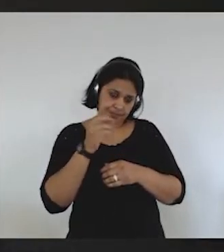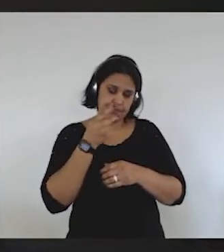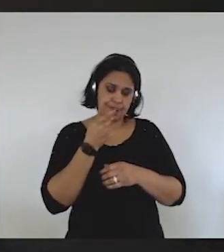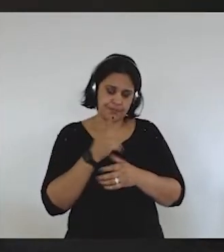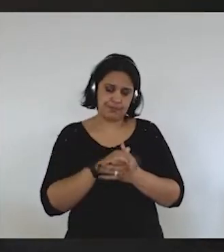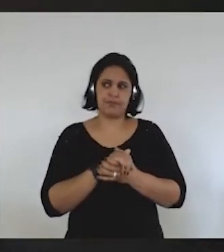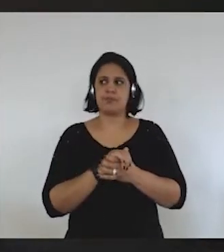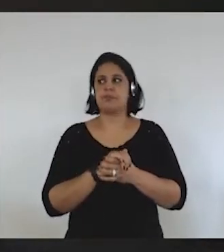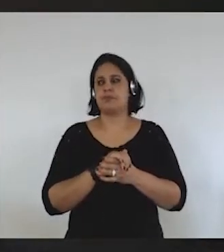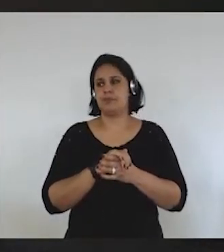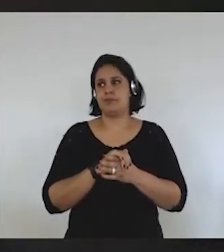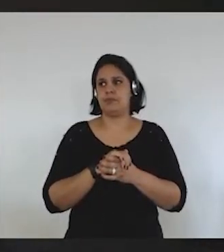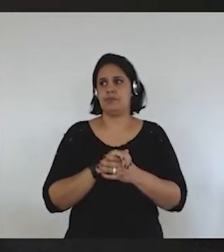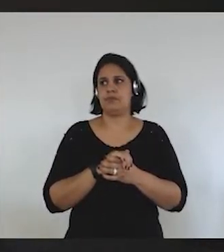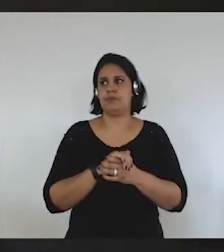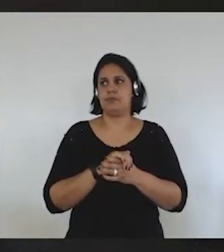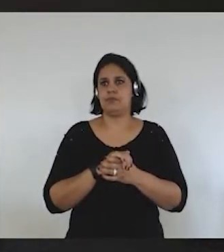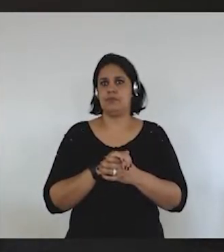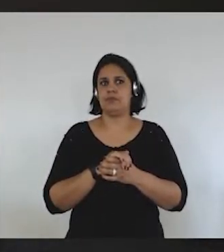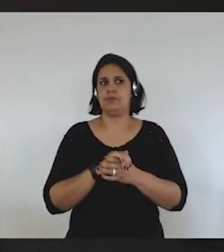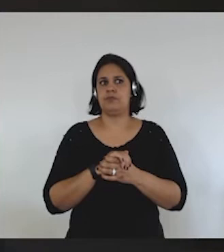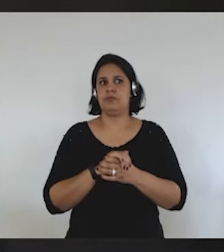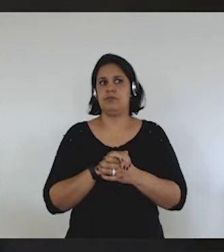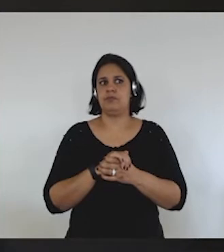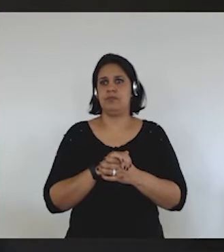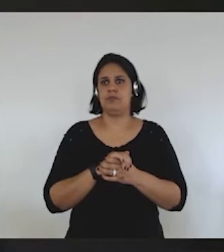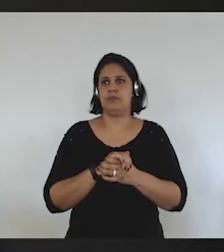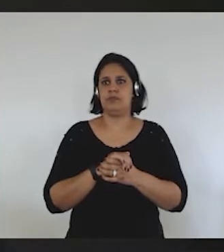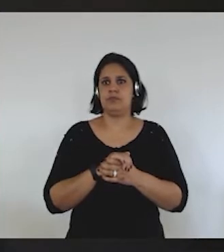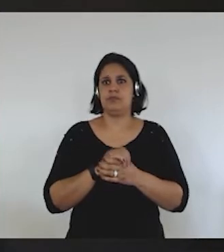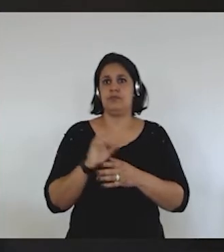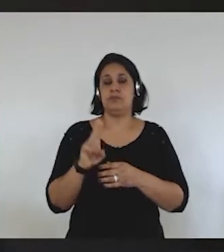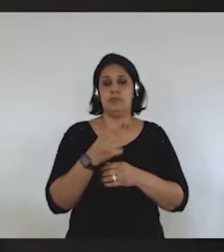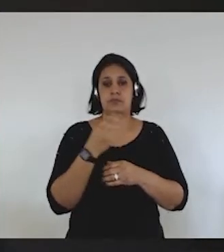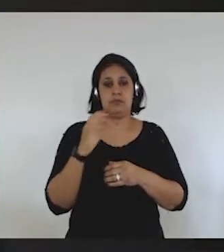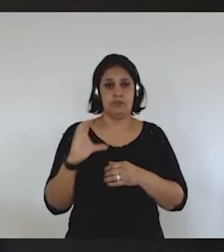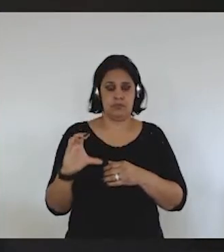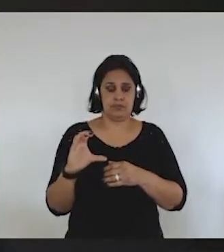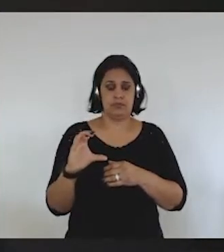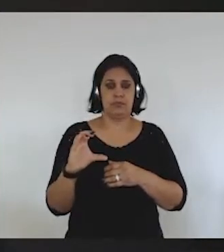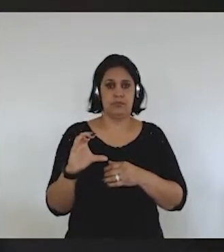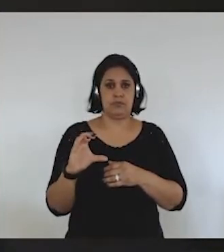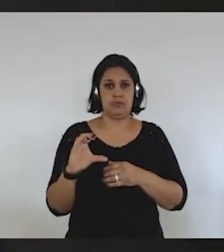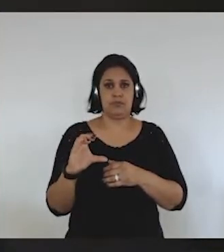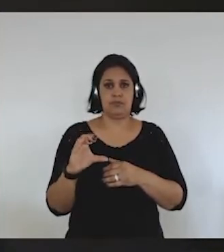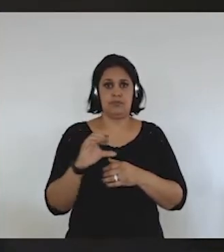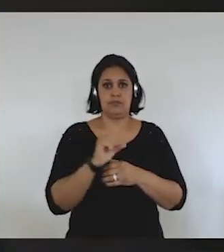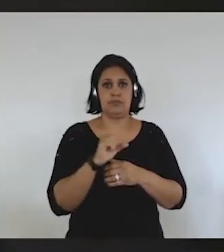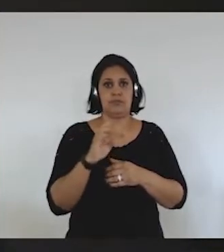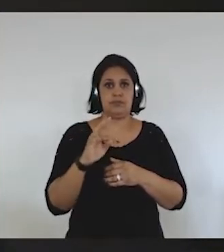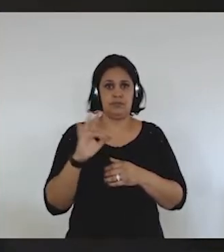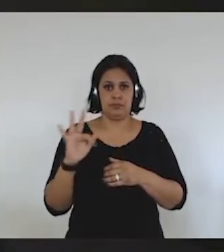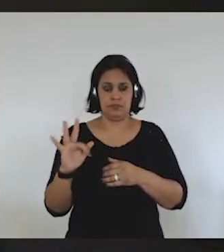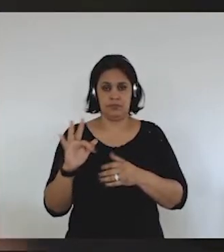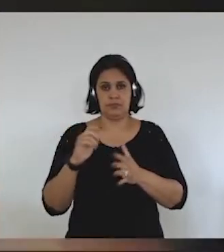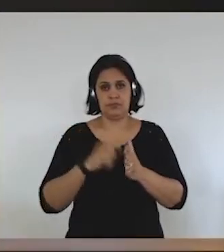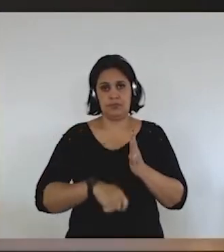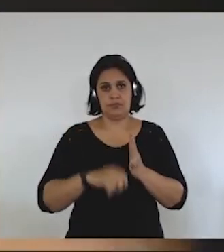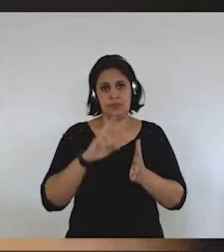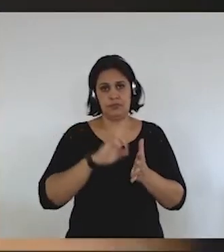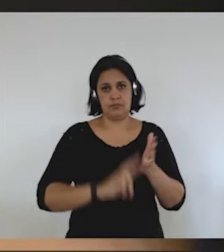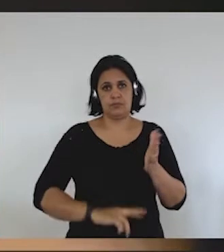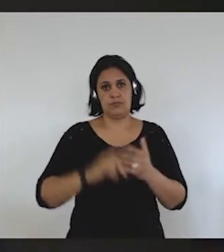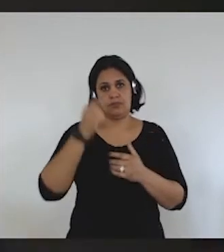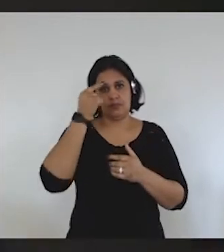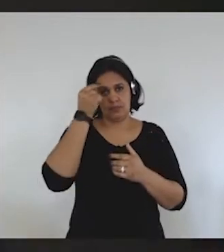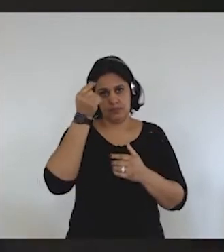o do HC do STF, de relatoria do ministro Barroso, que é um